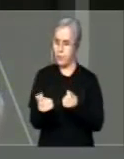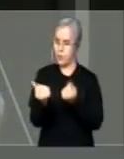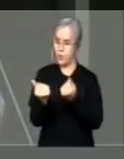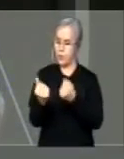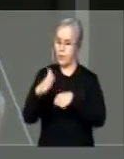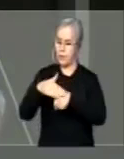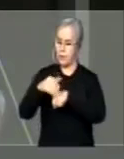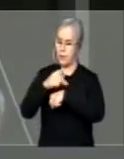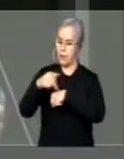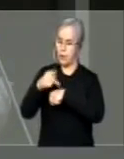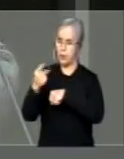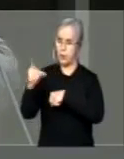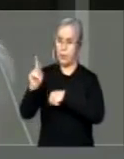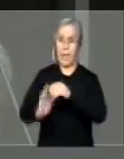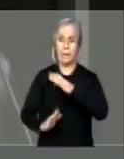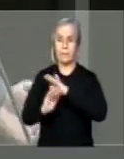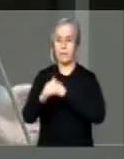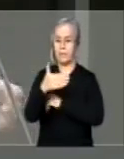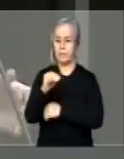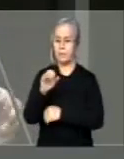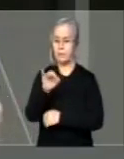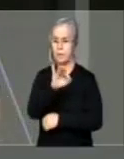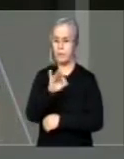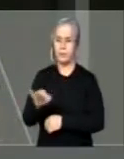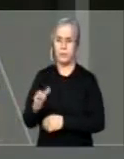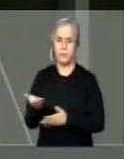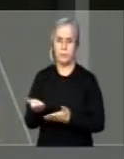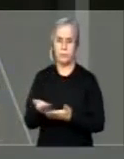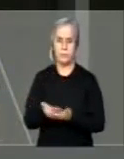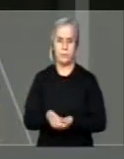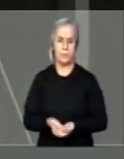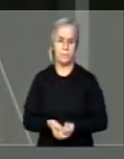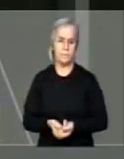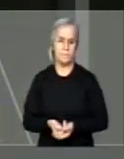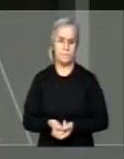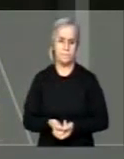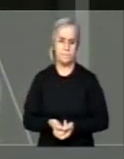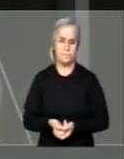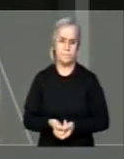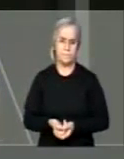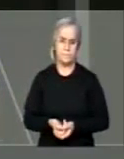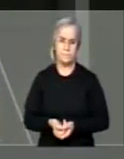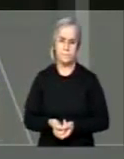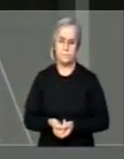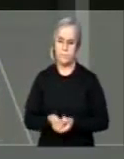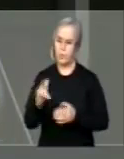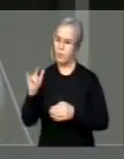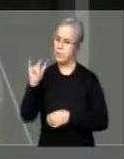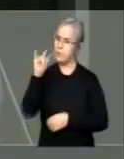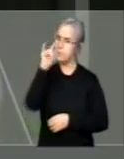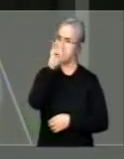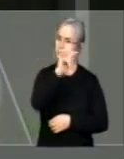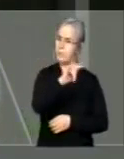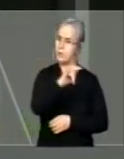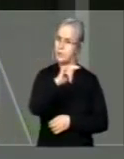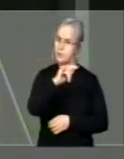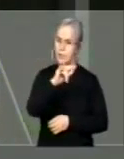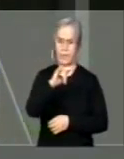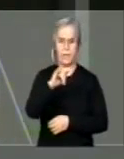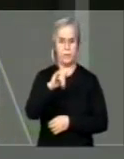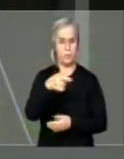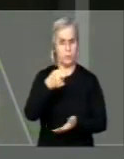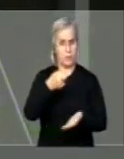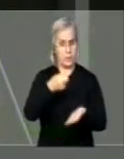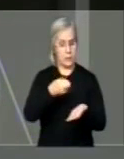capital acionário de 100% da transnacionalização total das empresas aéreas. O transporte aéreo, ele